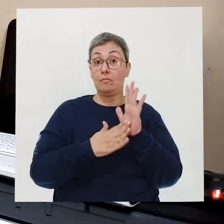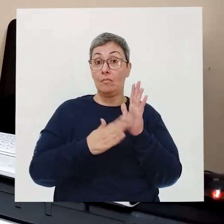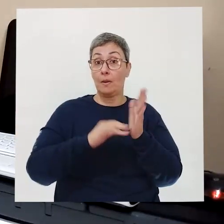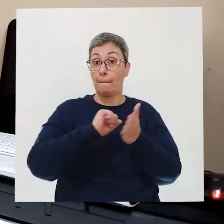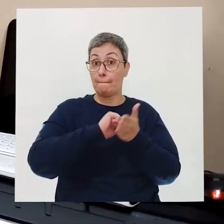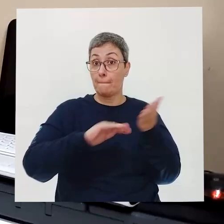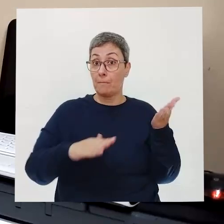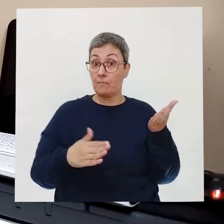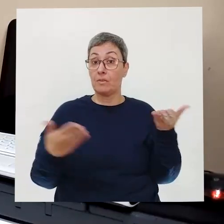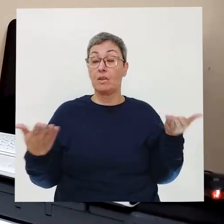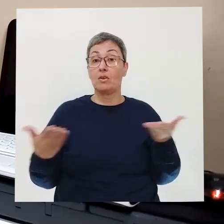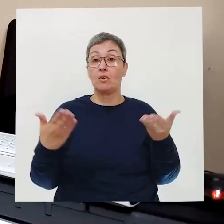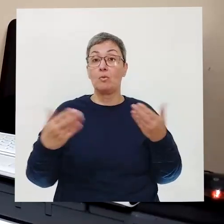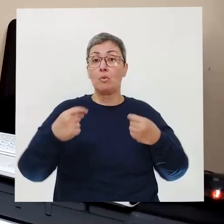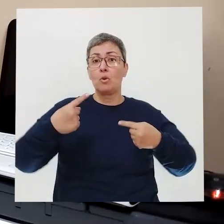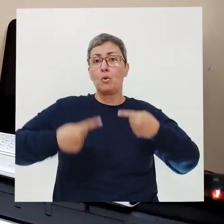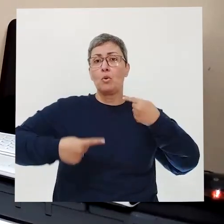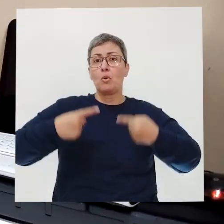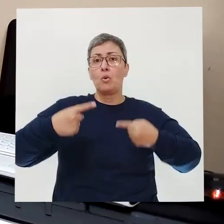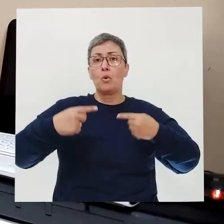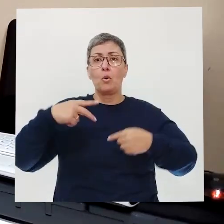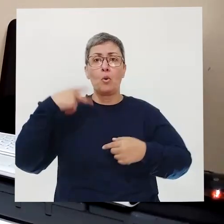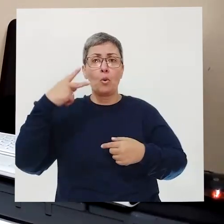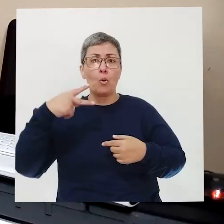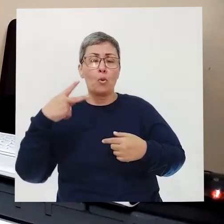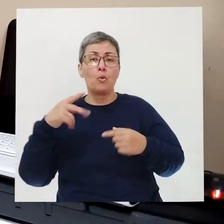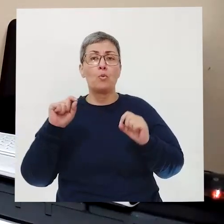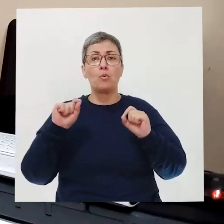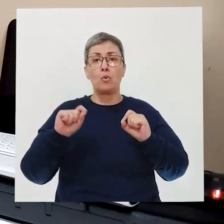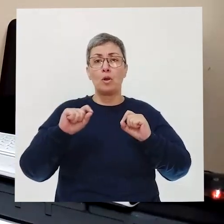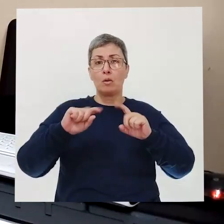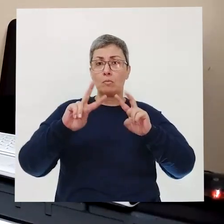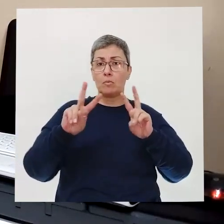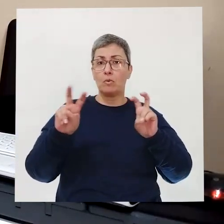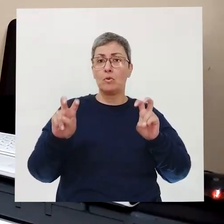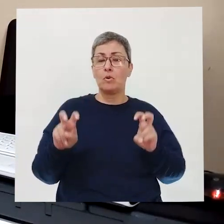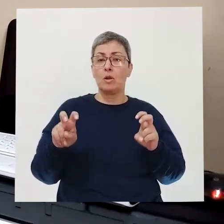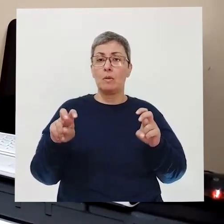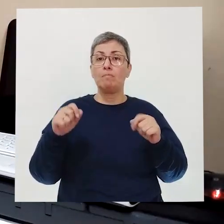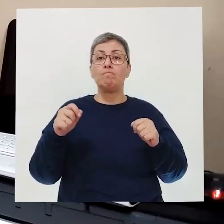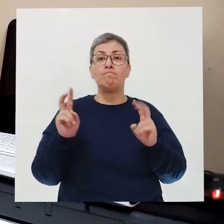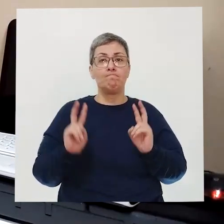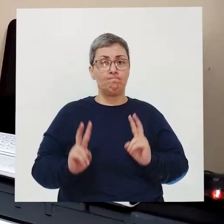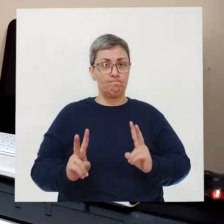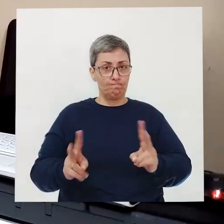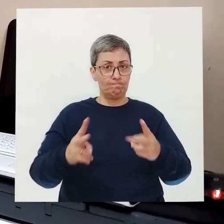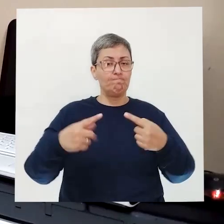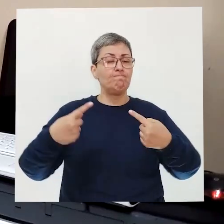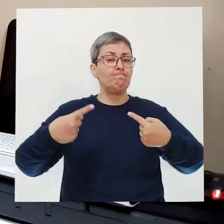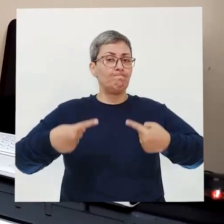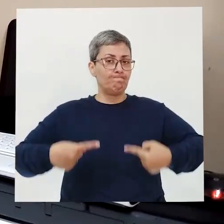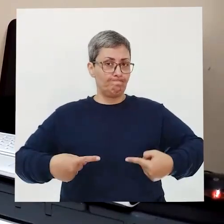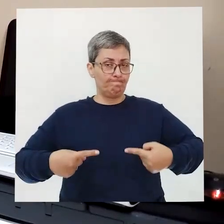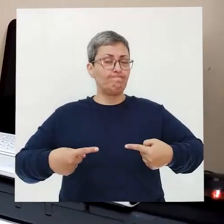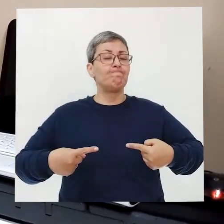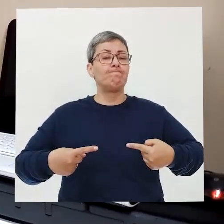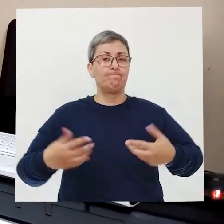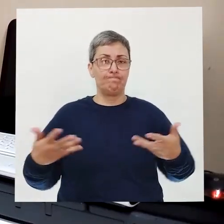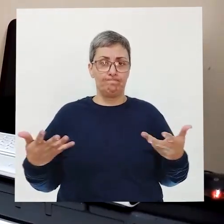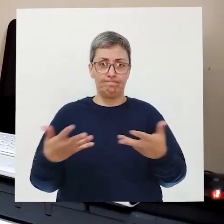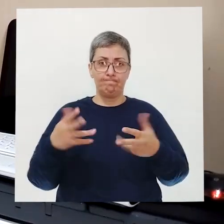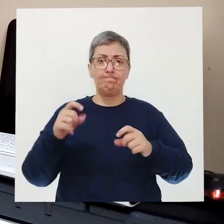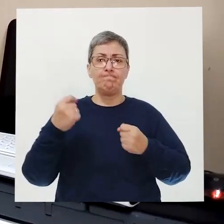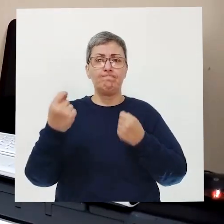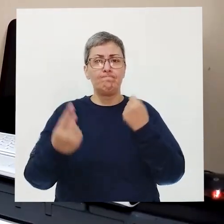de atividade? Uma discussão política com um tema político é sempre um desafio, né?